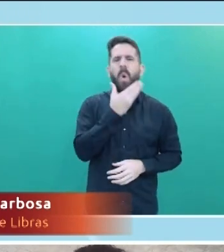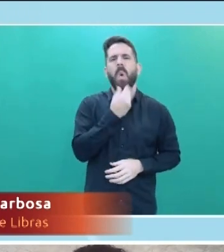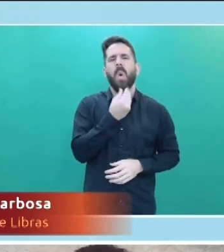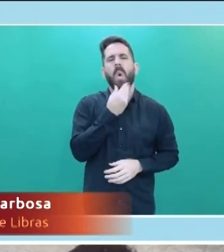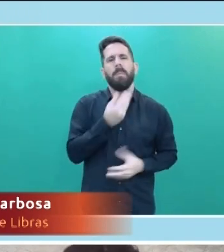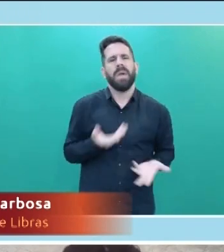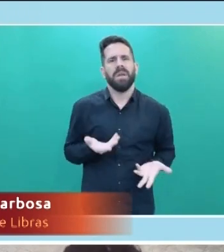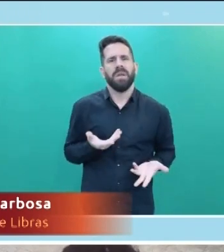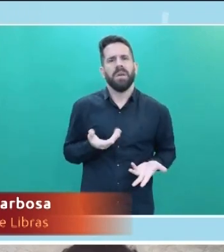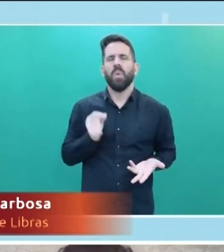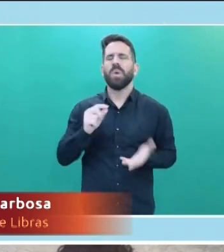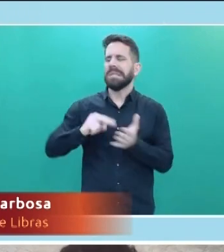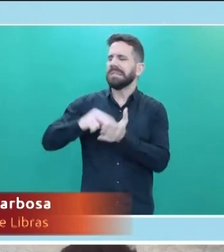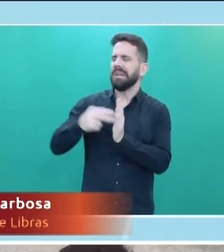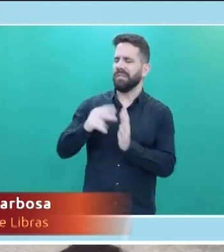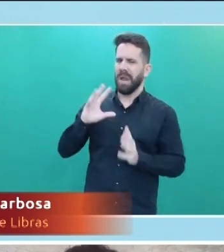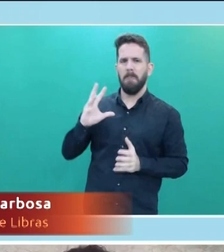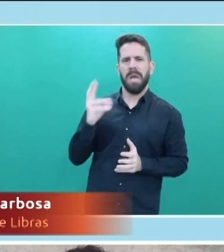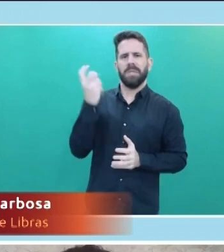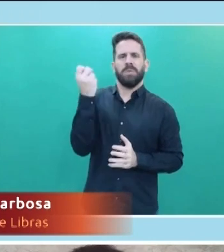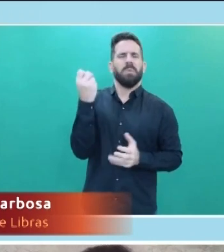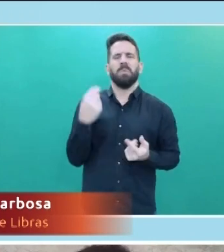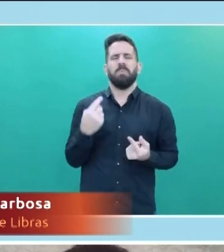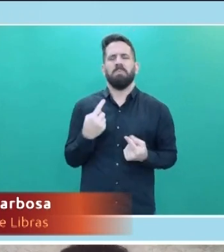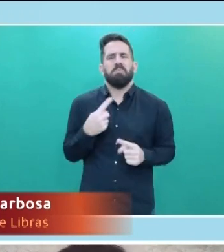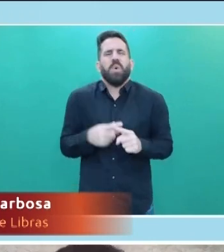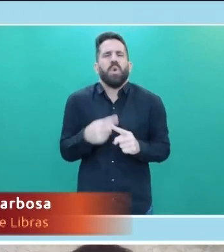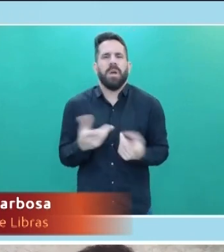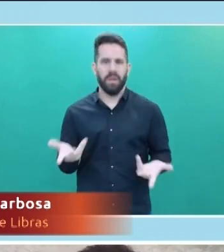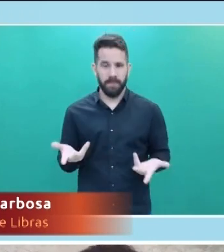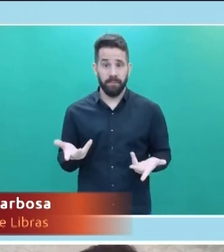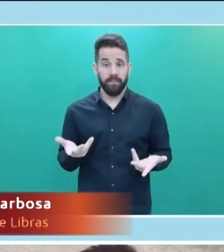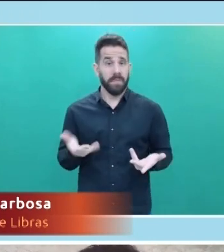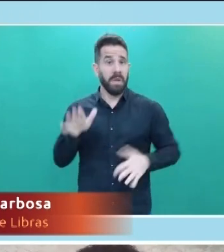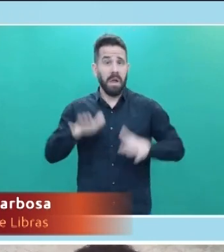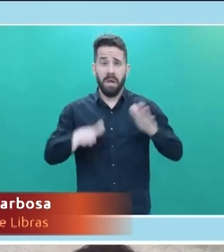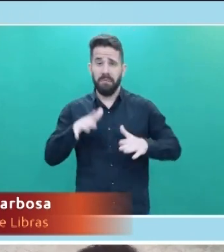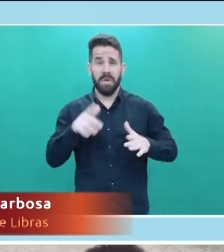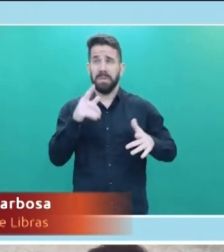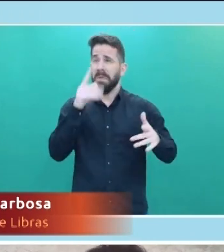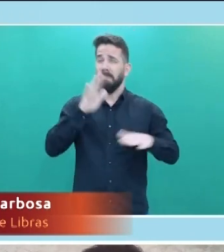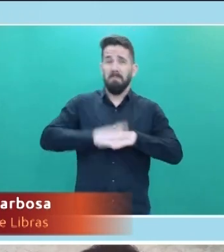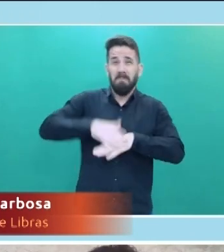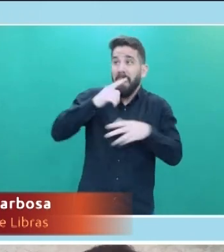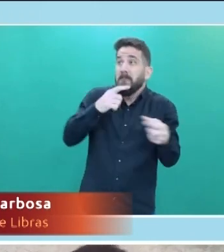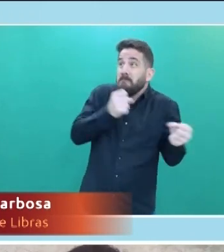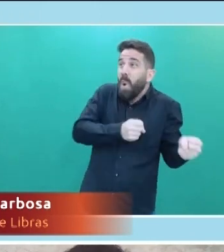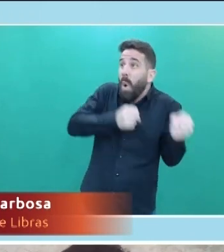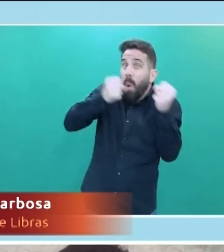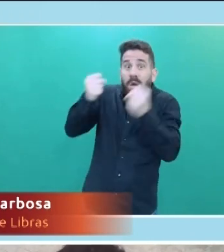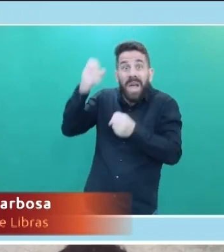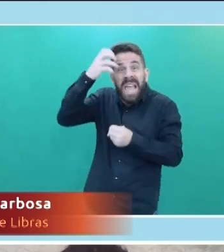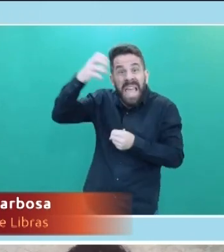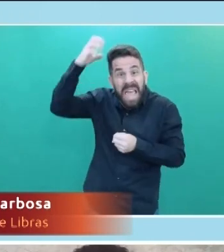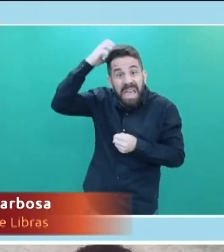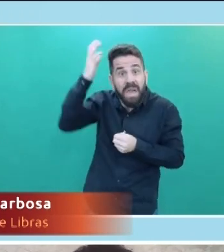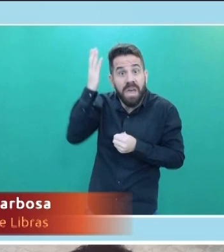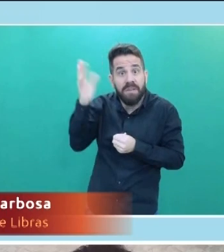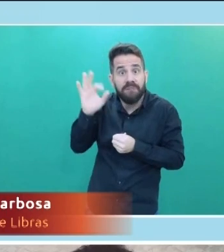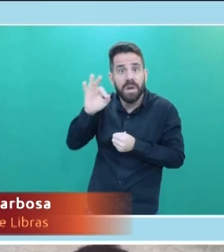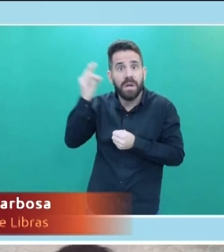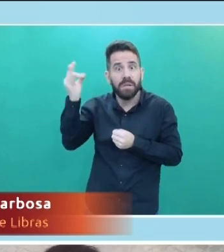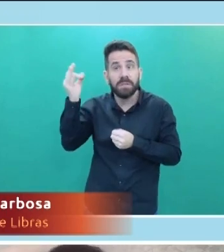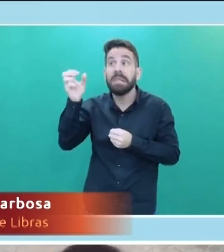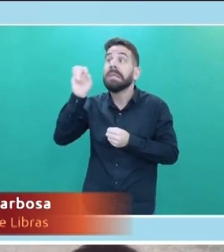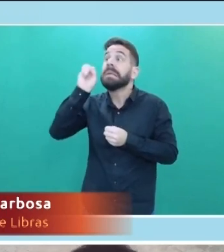desejável, né, que a gente busque. Então, talvez o cara mais poderoso da França há séculos atrás seria preso no estado dos Estados